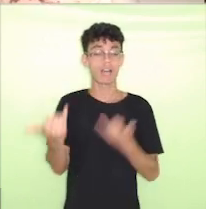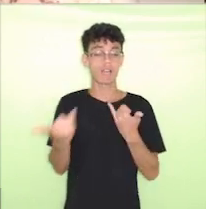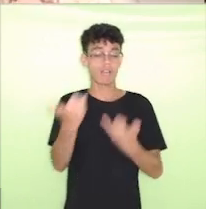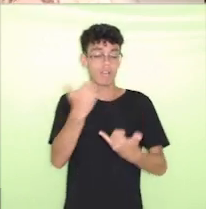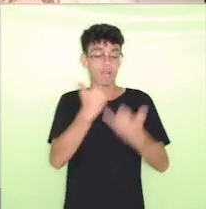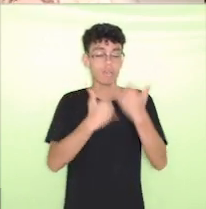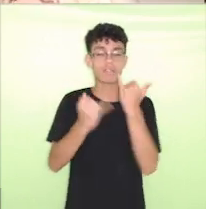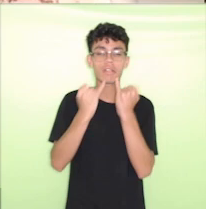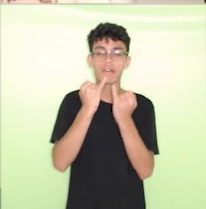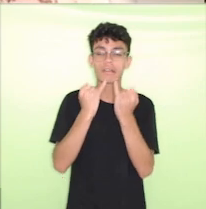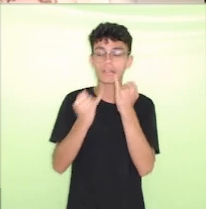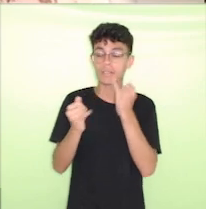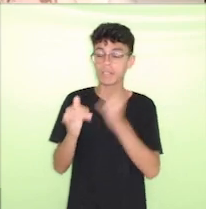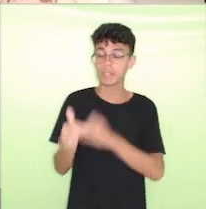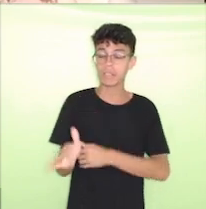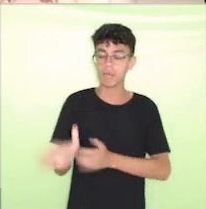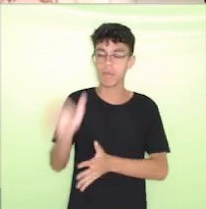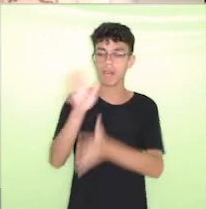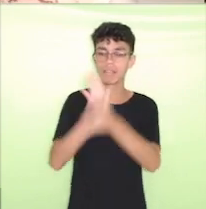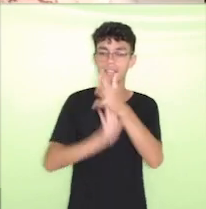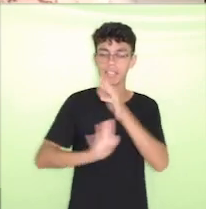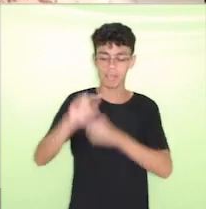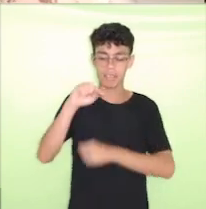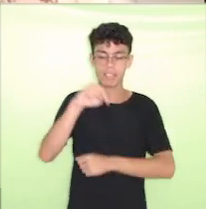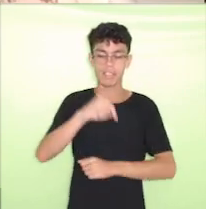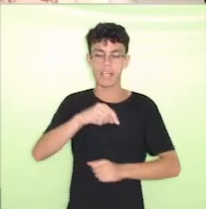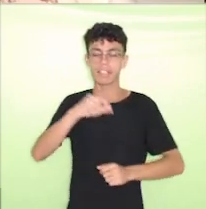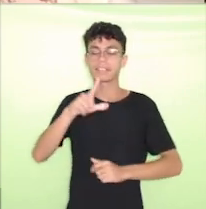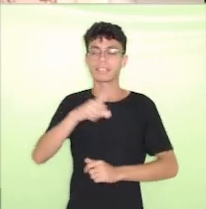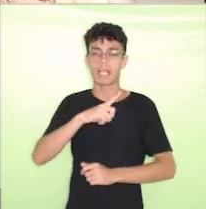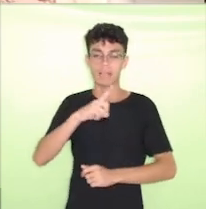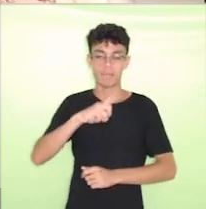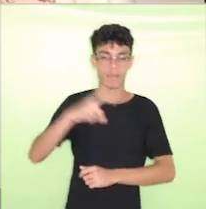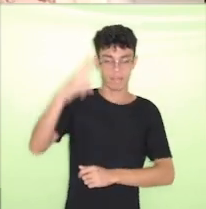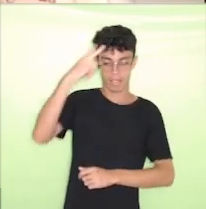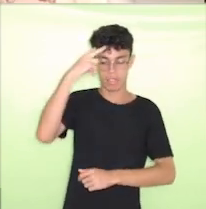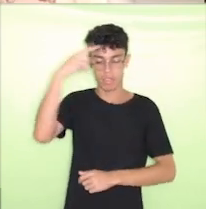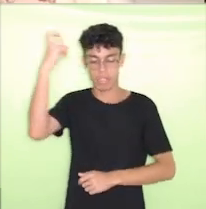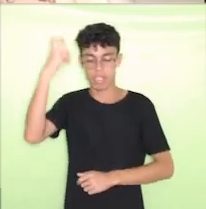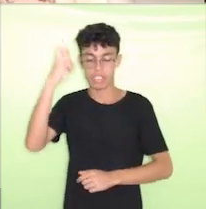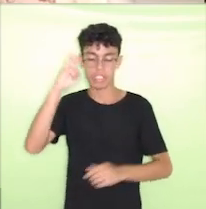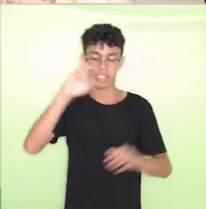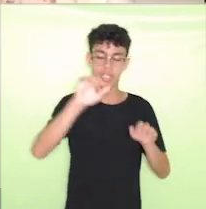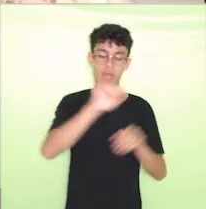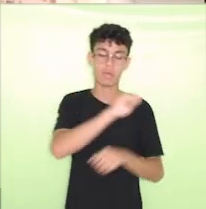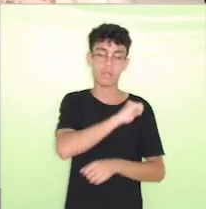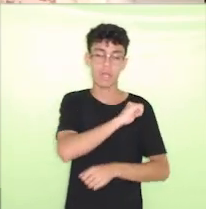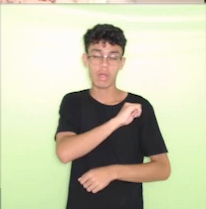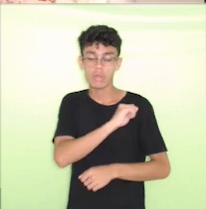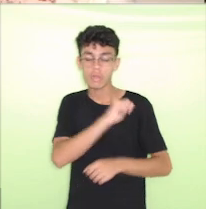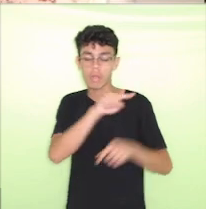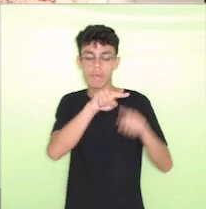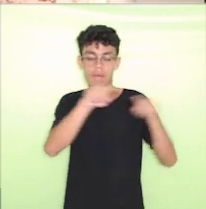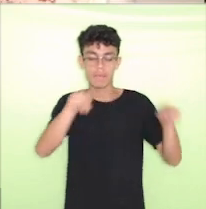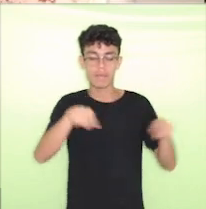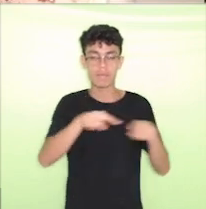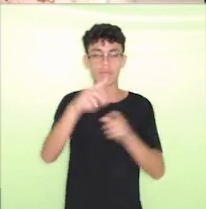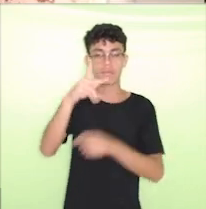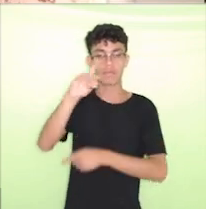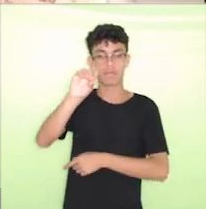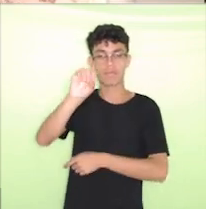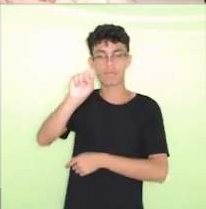da irmã superintendente é de que você tem muita influência entre as suas colegas de classe e também entre as postulantes. Isso é